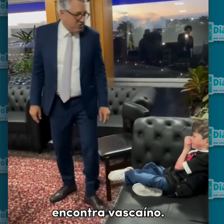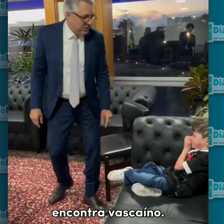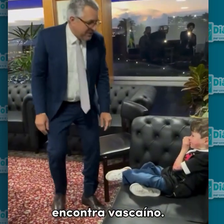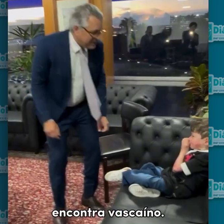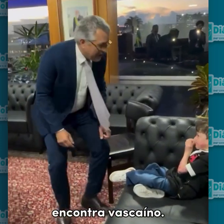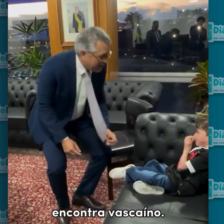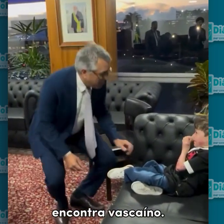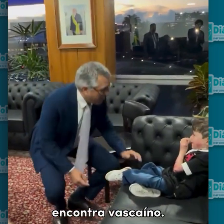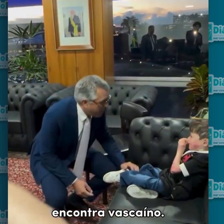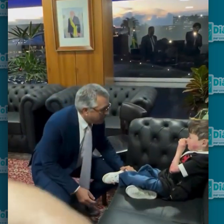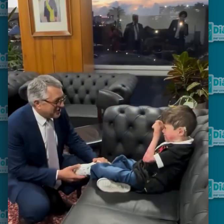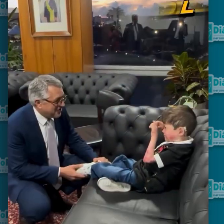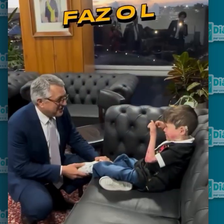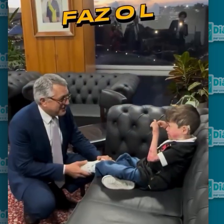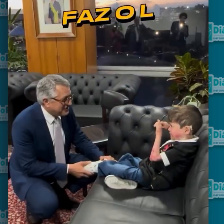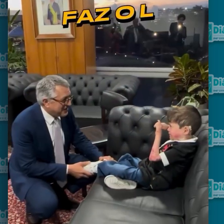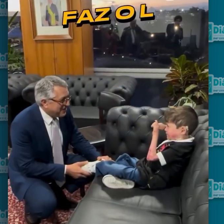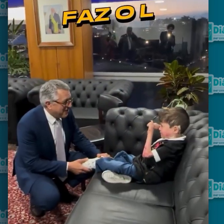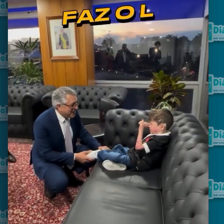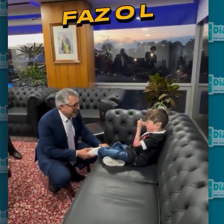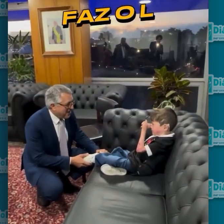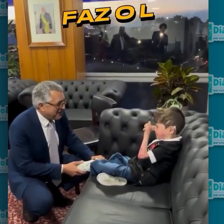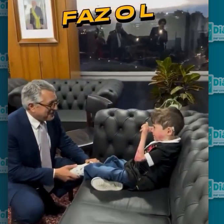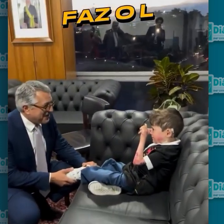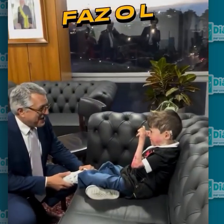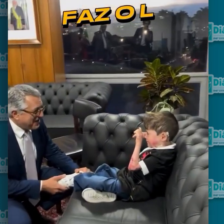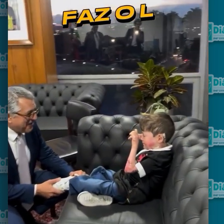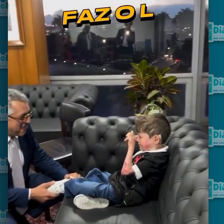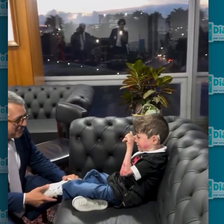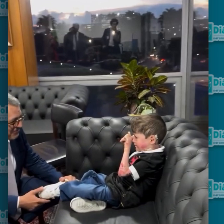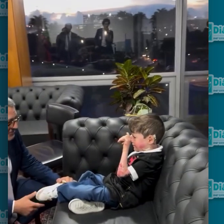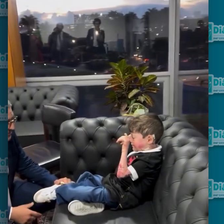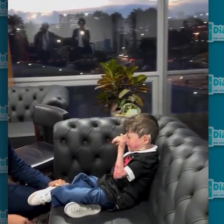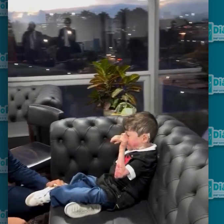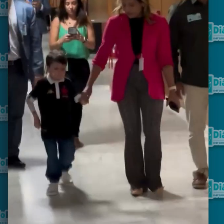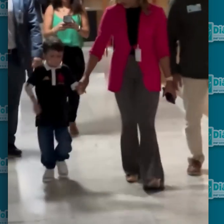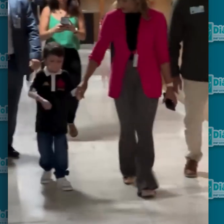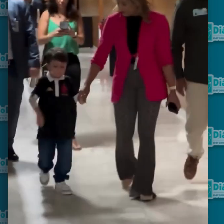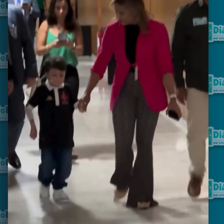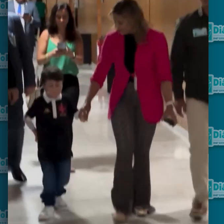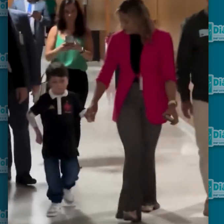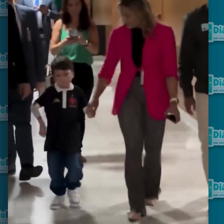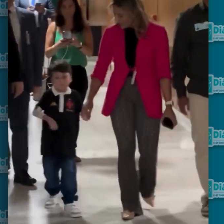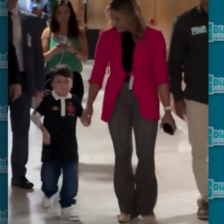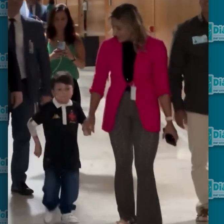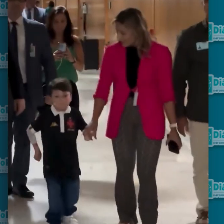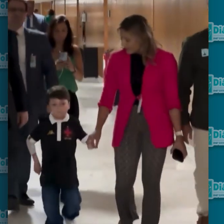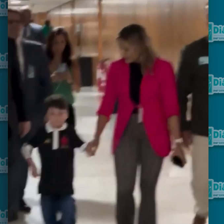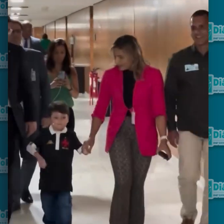Vascaíno encontra vascaíno, né? Faz um L. Vascaíno, é o L, faz o L aí.